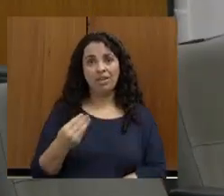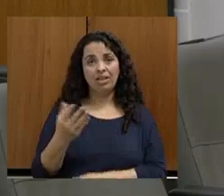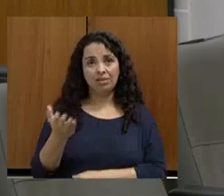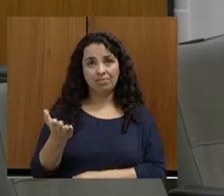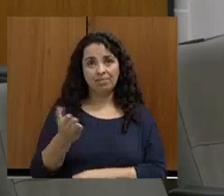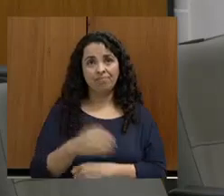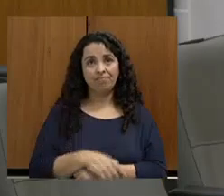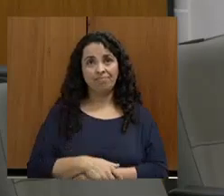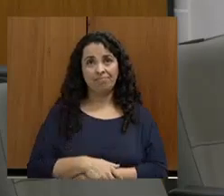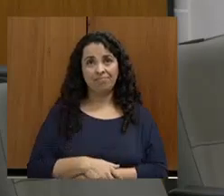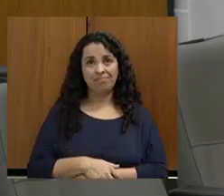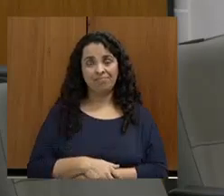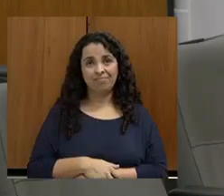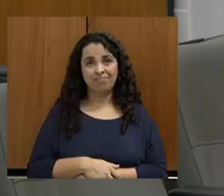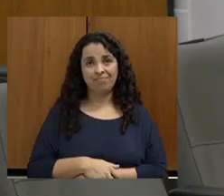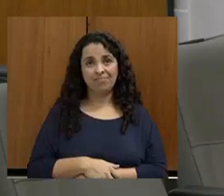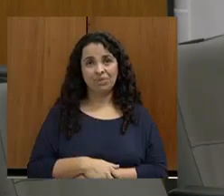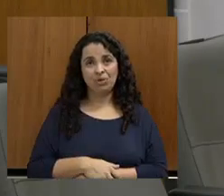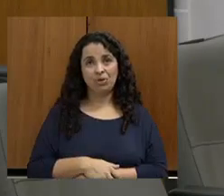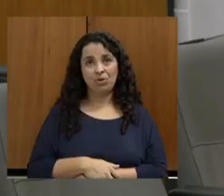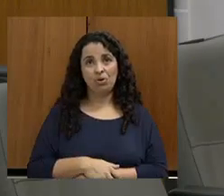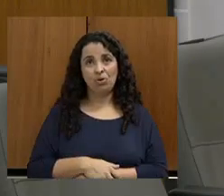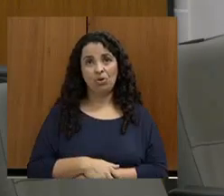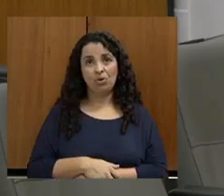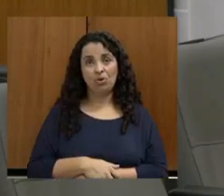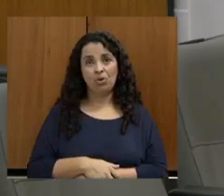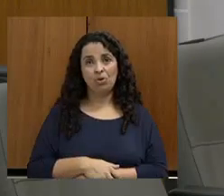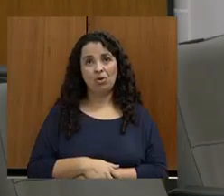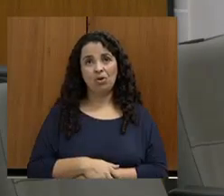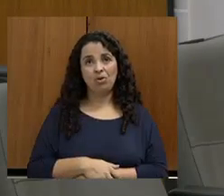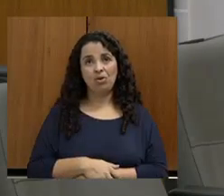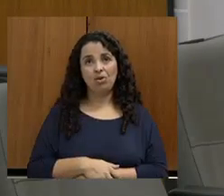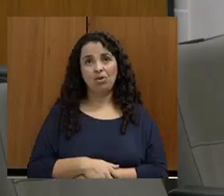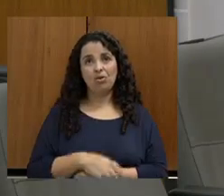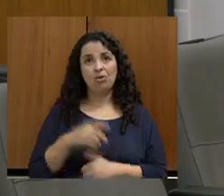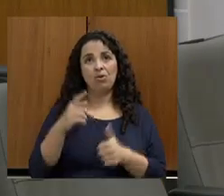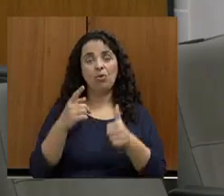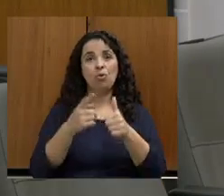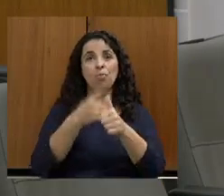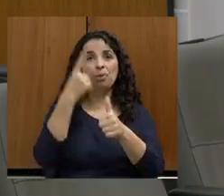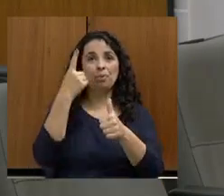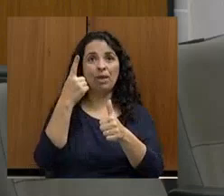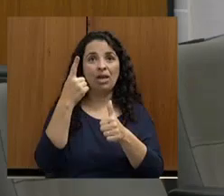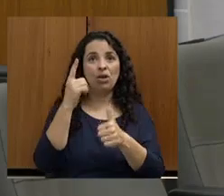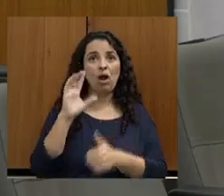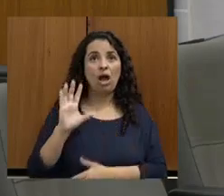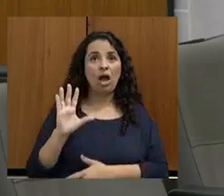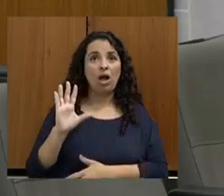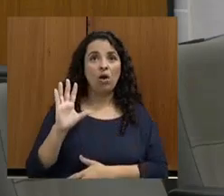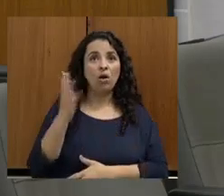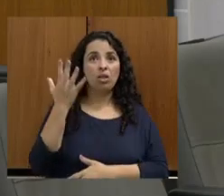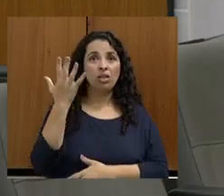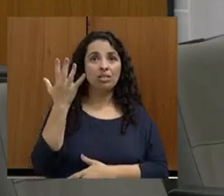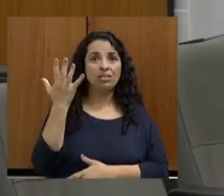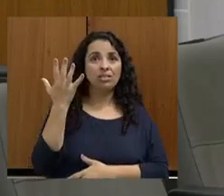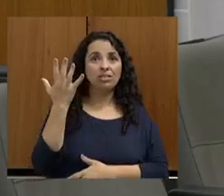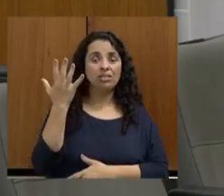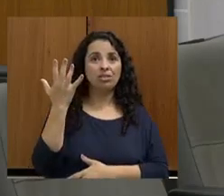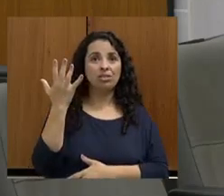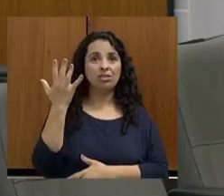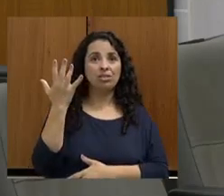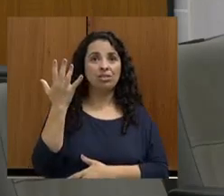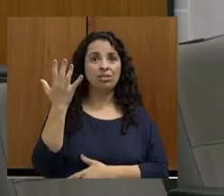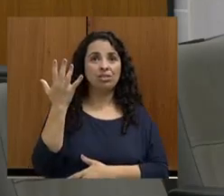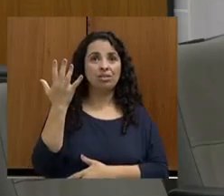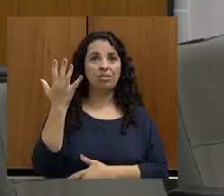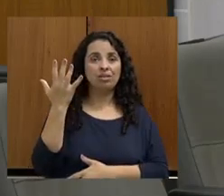O primeiro caso... O primeiro caso foi o... Eu considero o meu